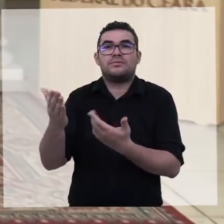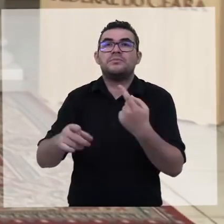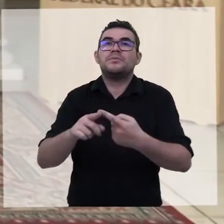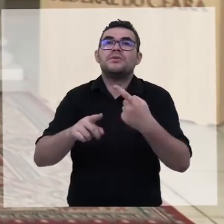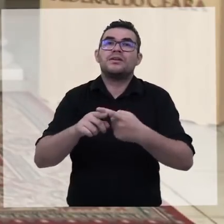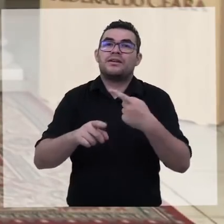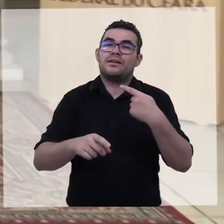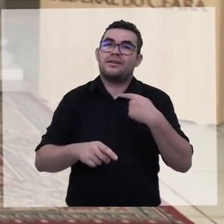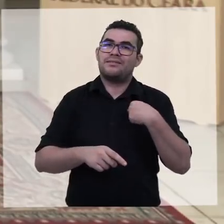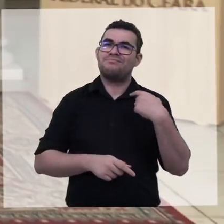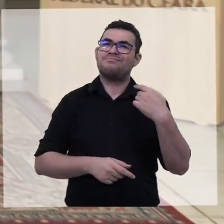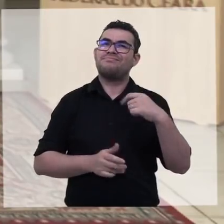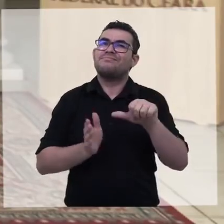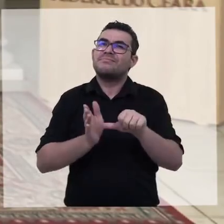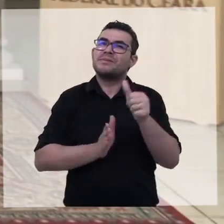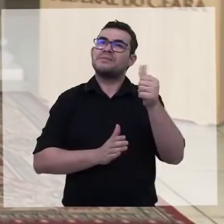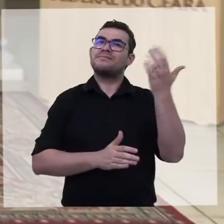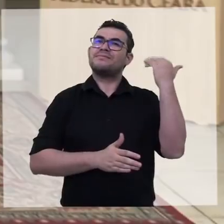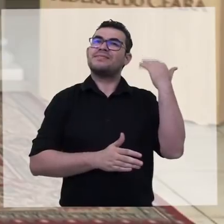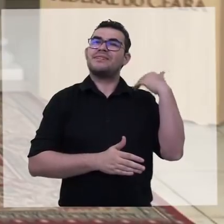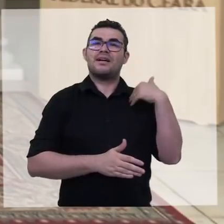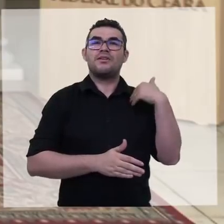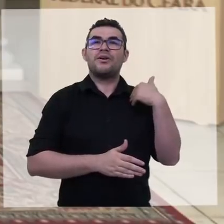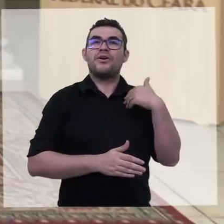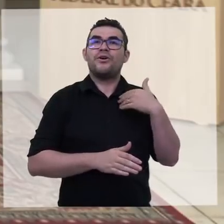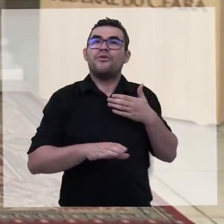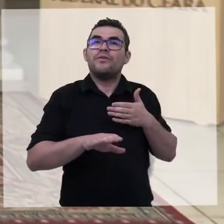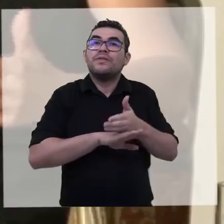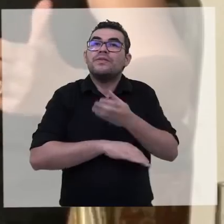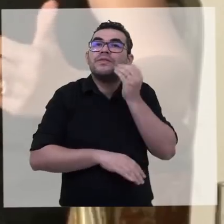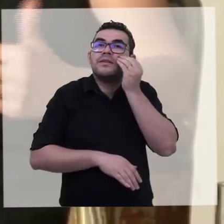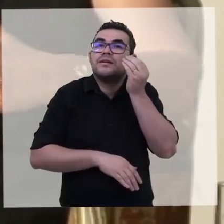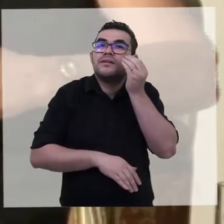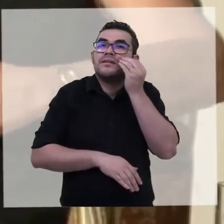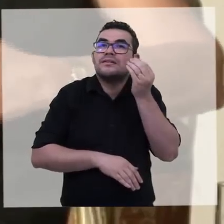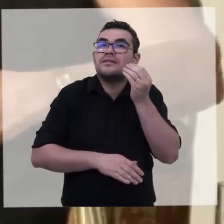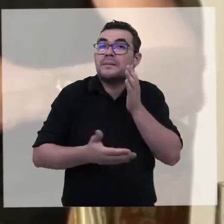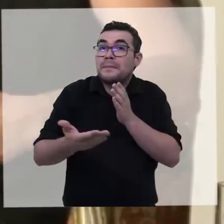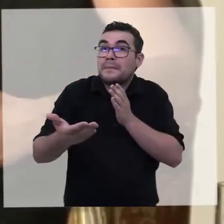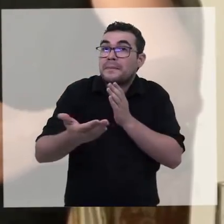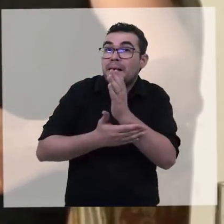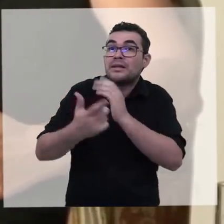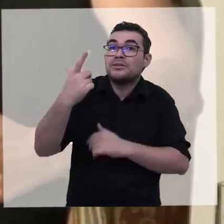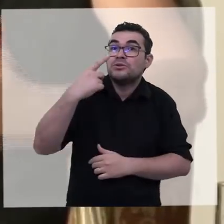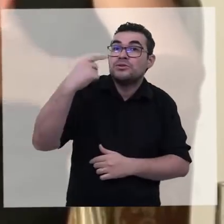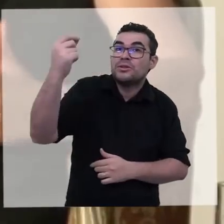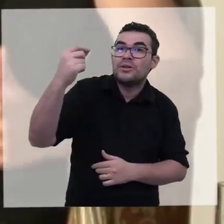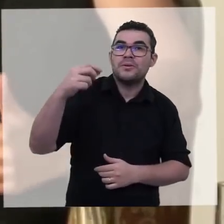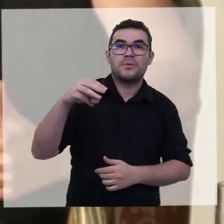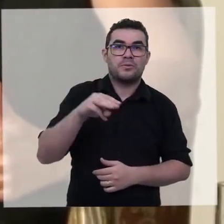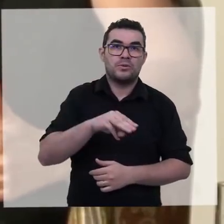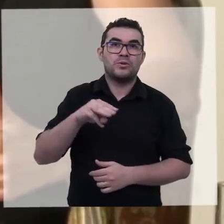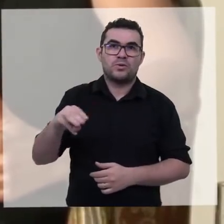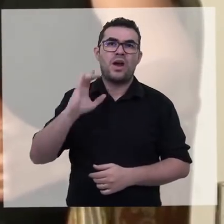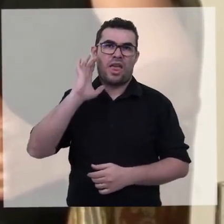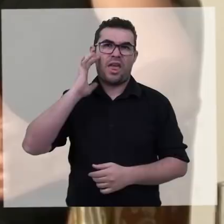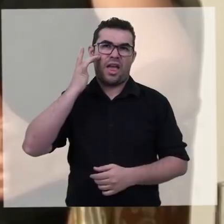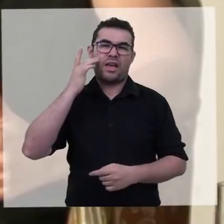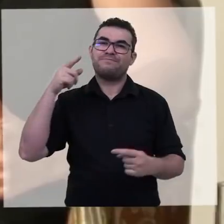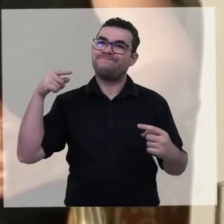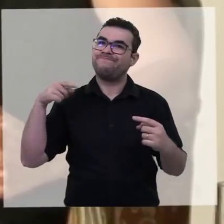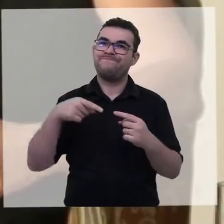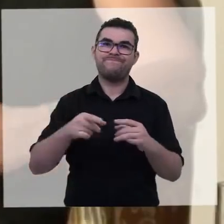quando eu fiz a seleção para a monitoria, ali eu acho que foi um ponto decisivo na minha